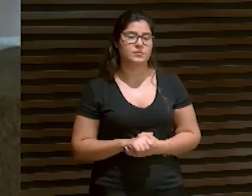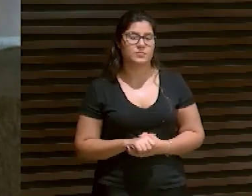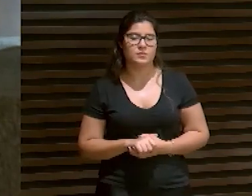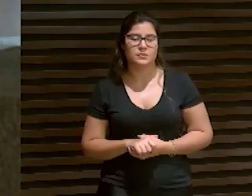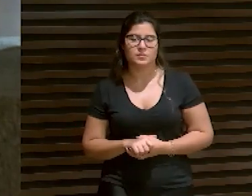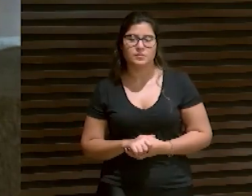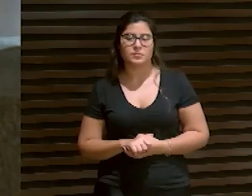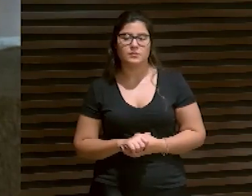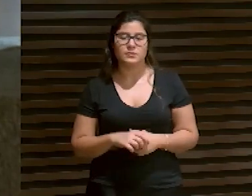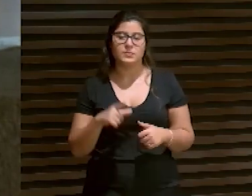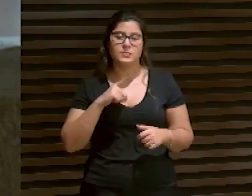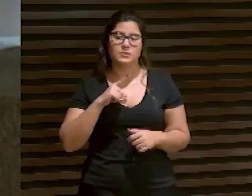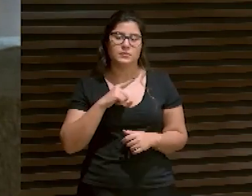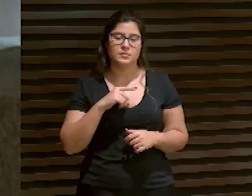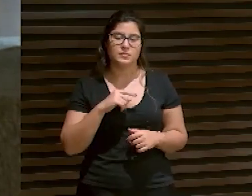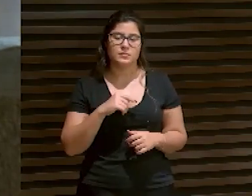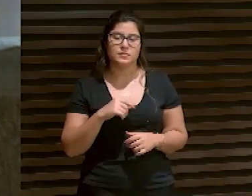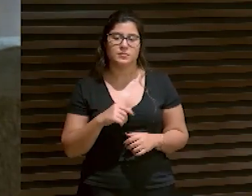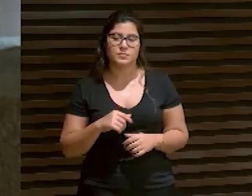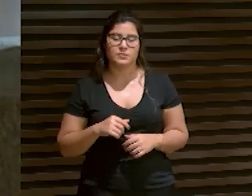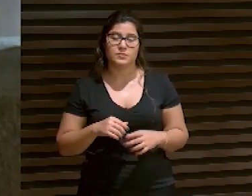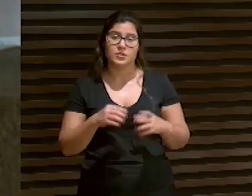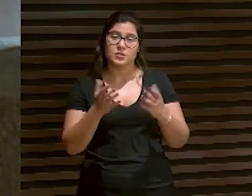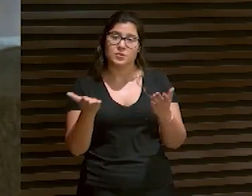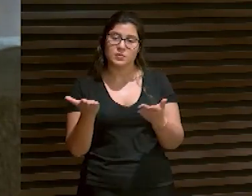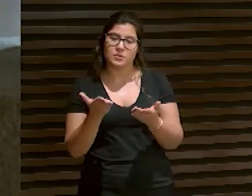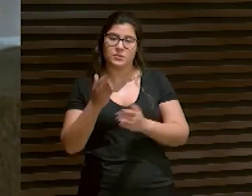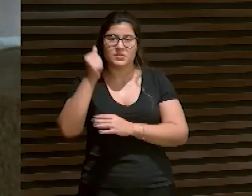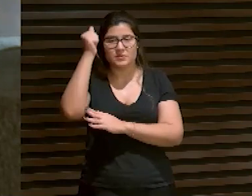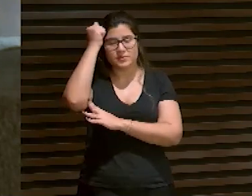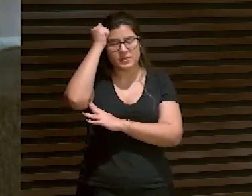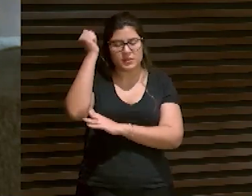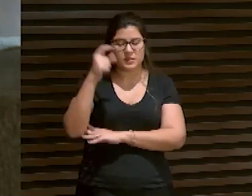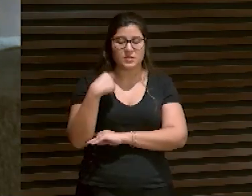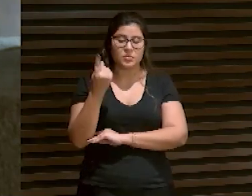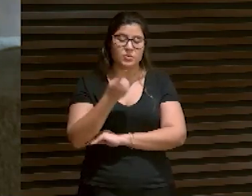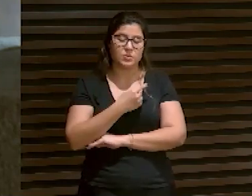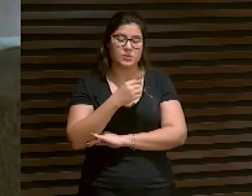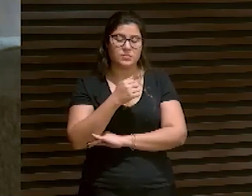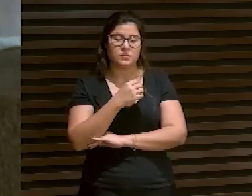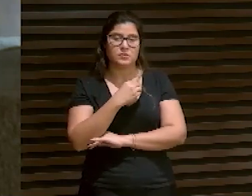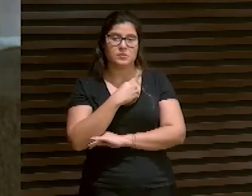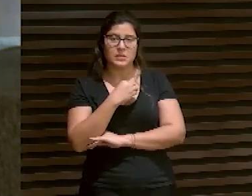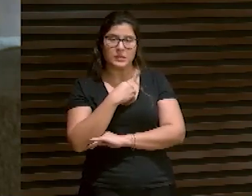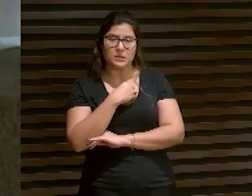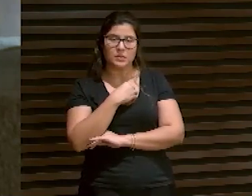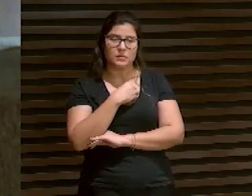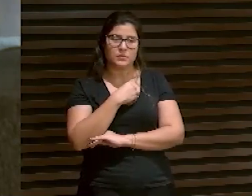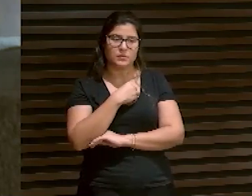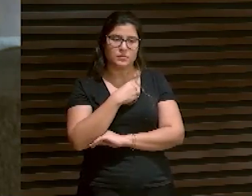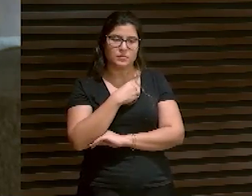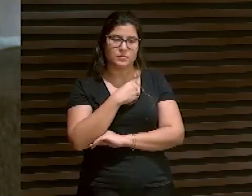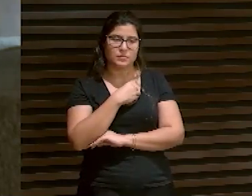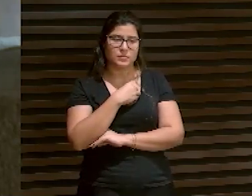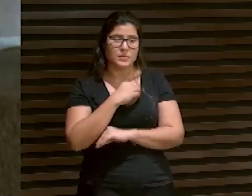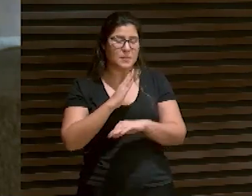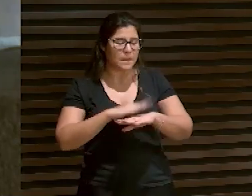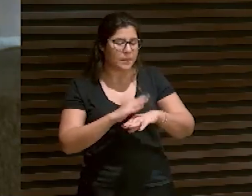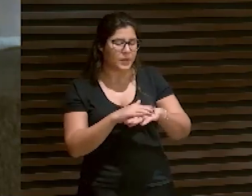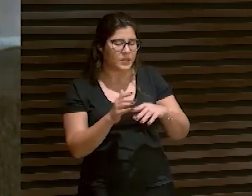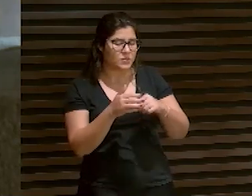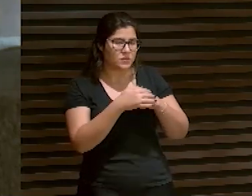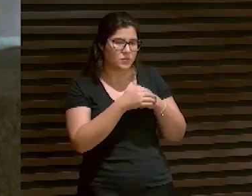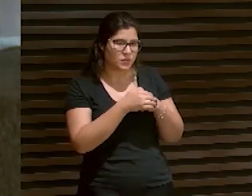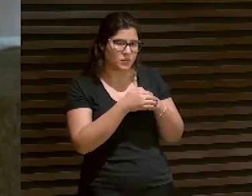nossos pecados. Aquele que a sua esposa não conhece, que o seu marido nunca viu, que os seus filhos